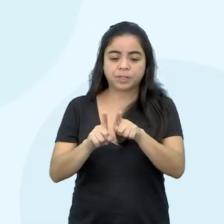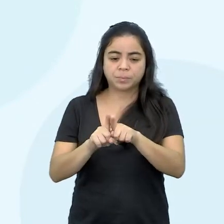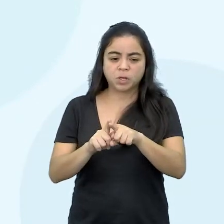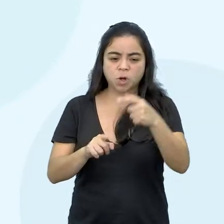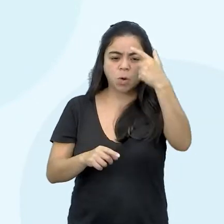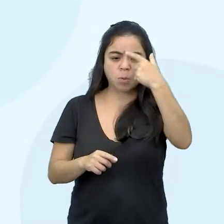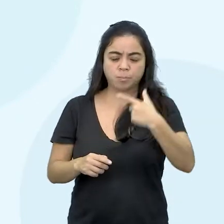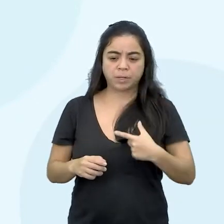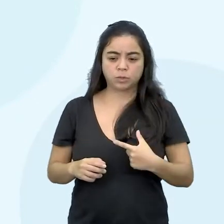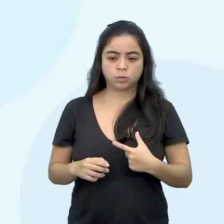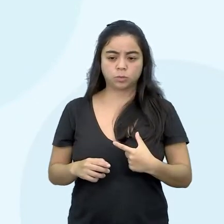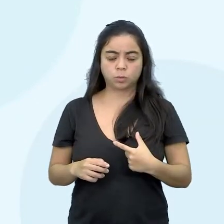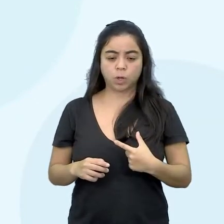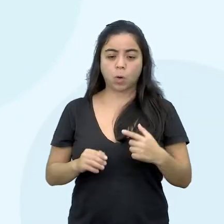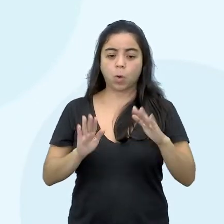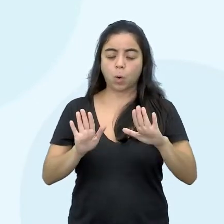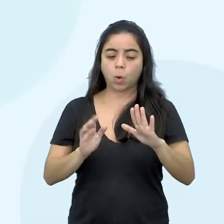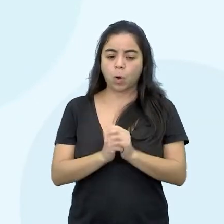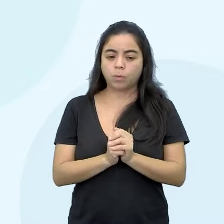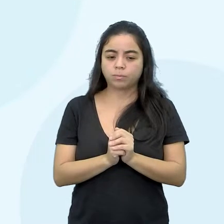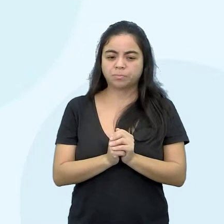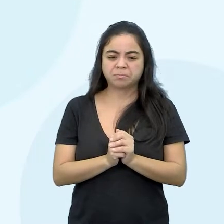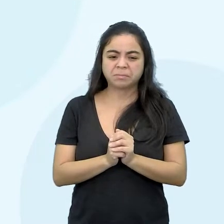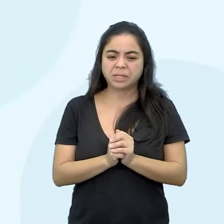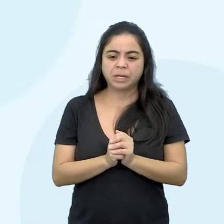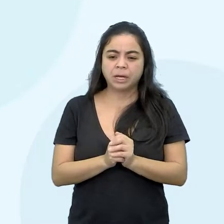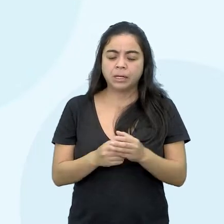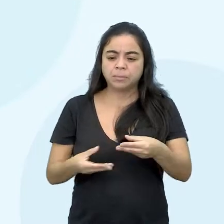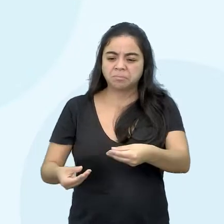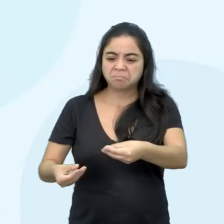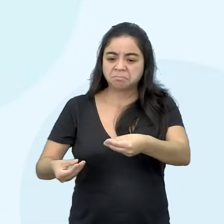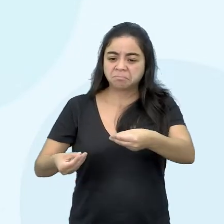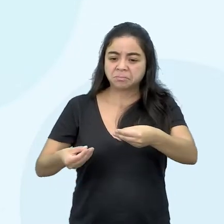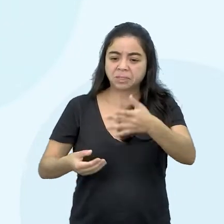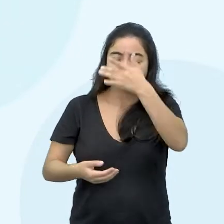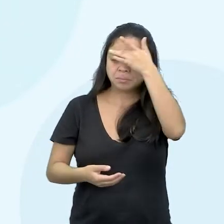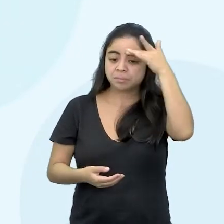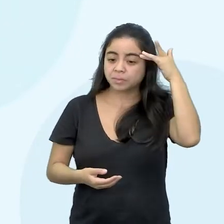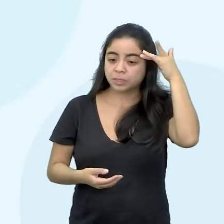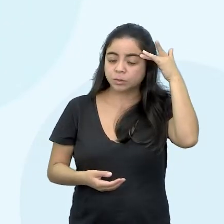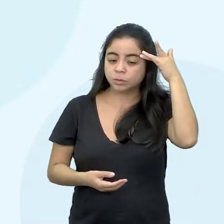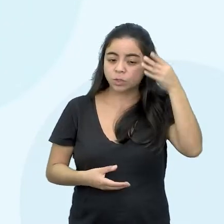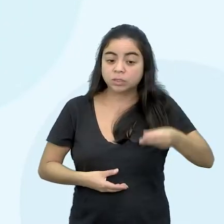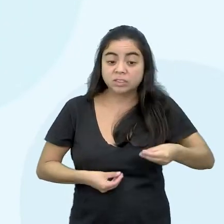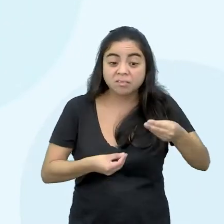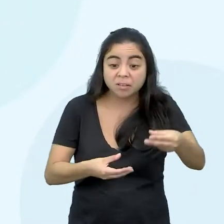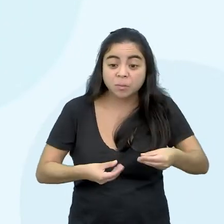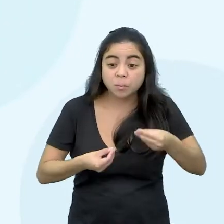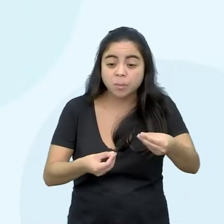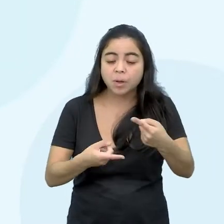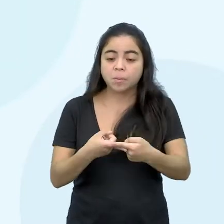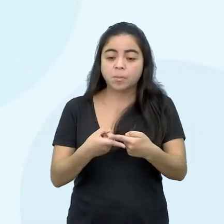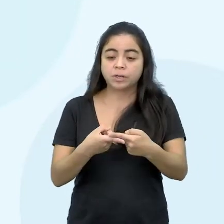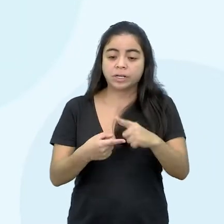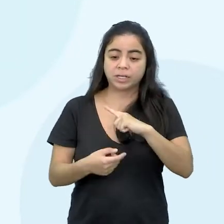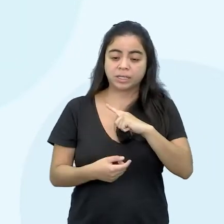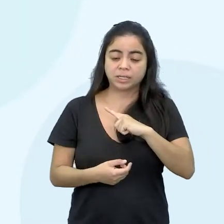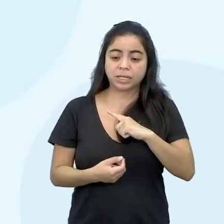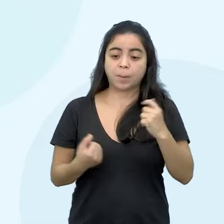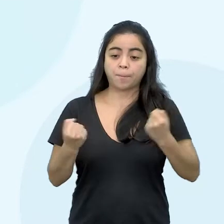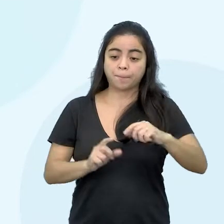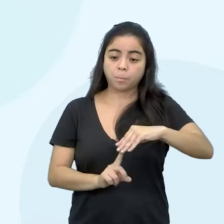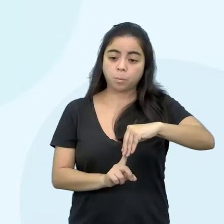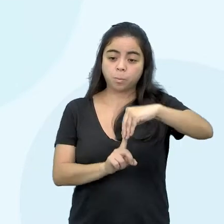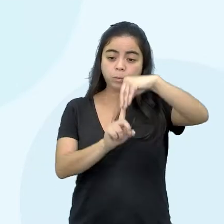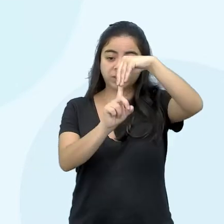impessoalidade, ou seja, não serão beneficiadas pessoas porque elas detêm determinados